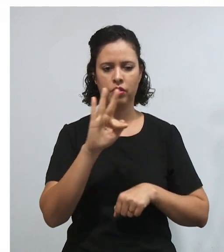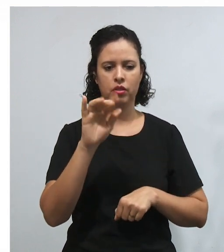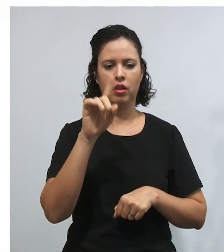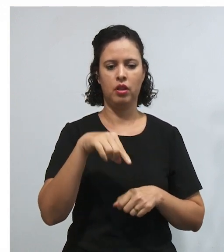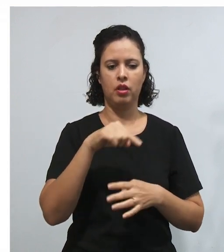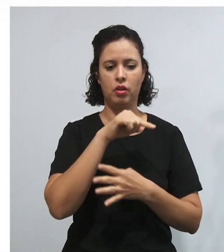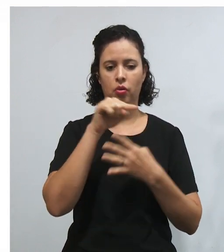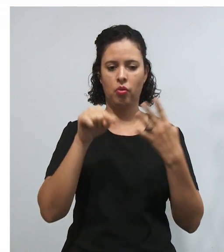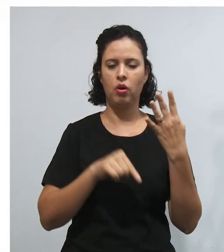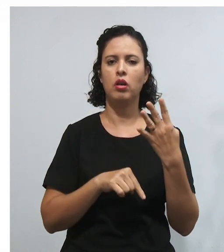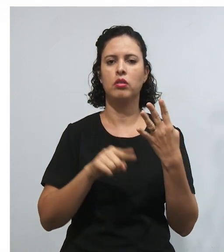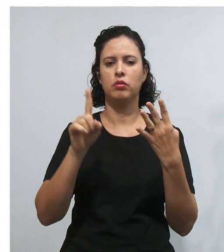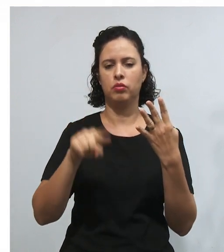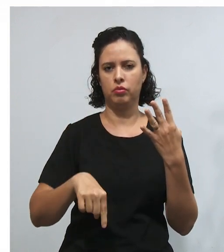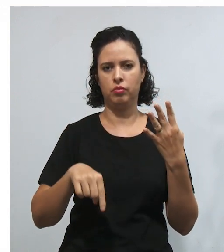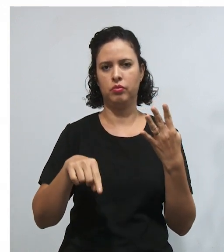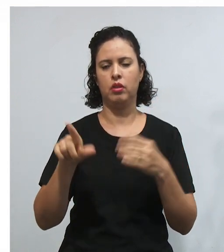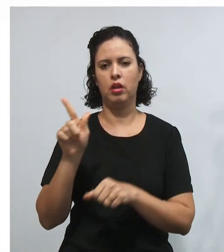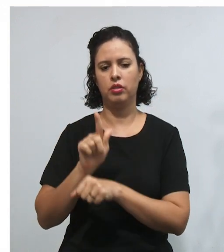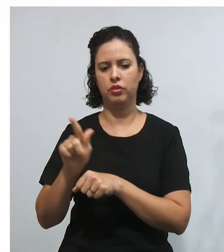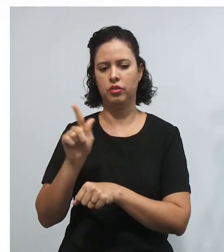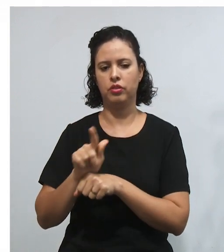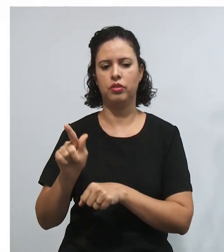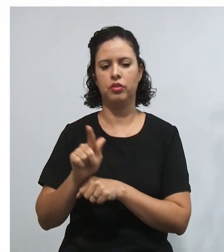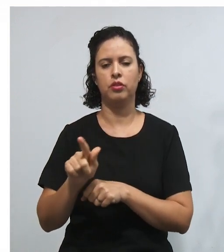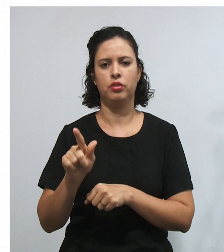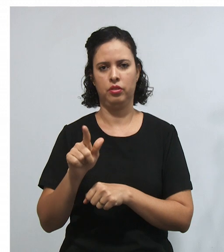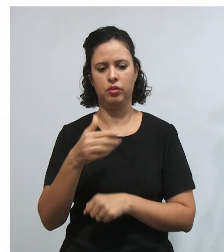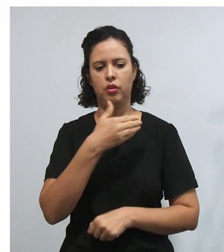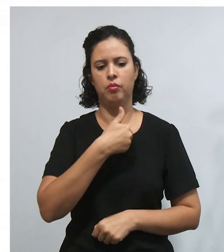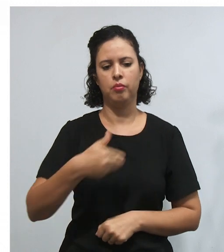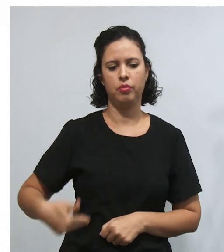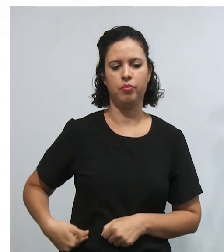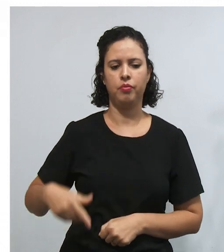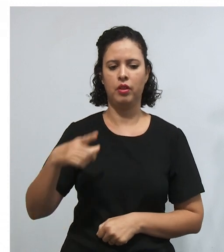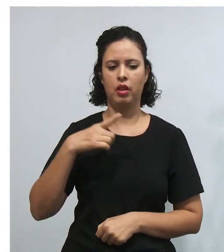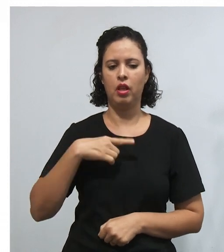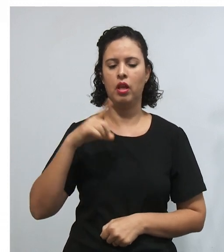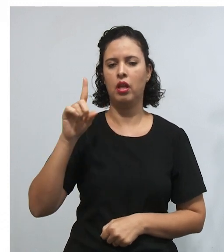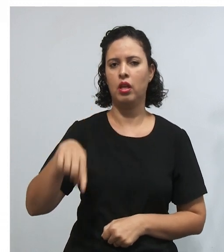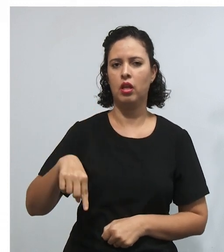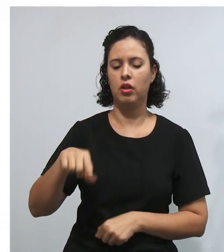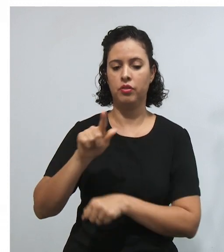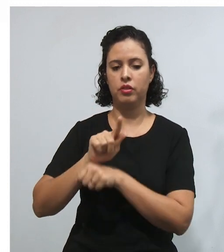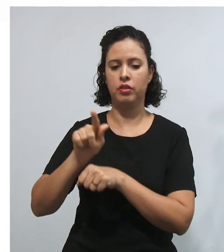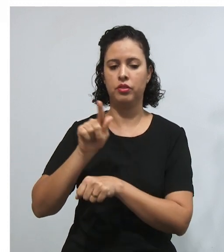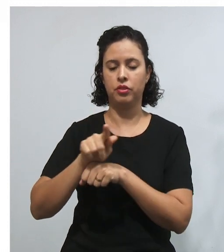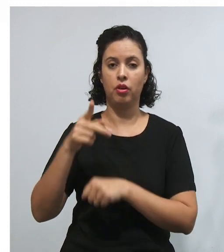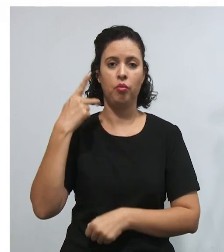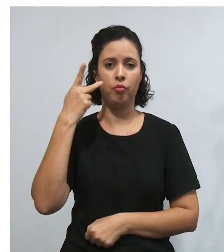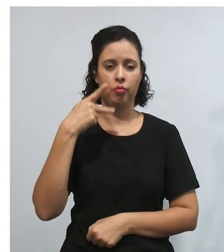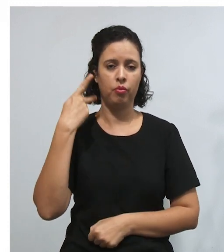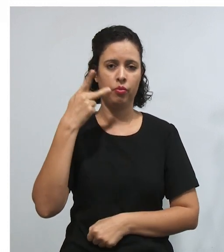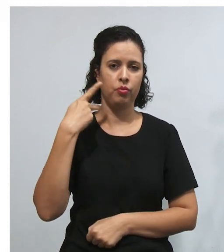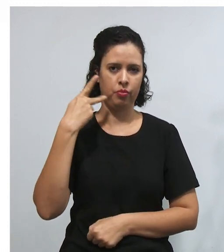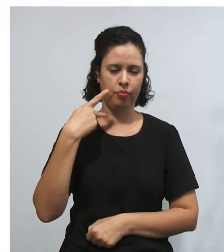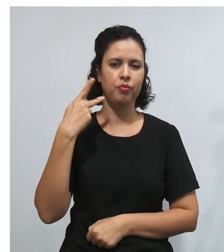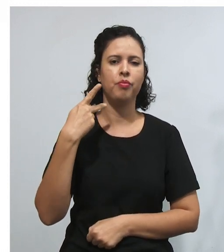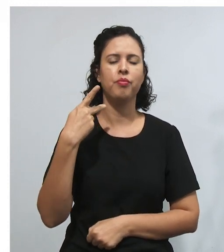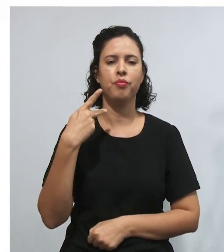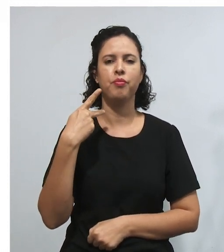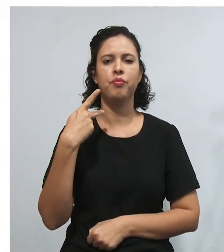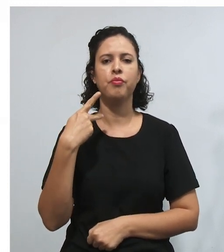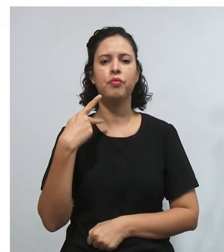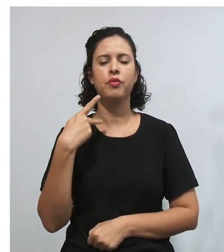são 4 as categorias de agentes públicos. Nós temos os agentes políticos, né? Estamos aí em tempos de eleições,